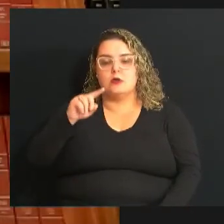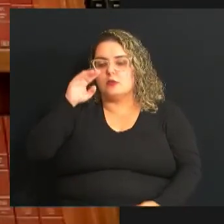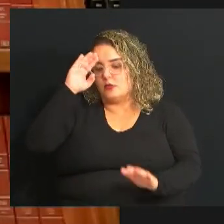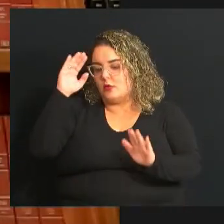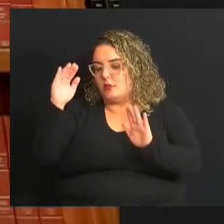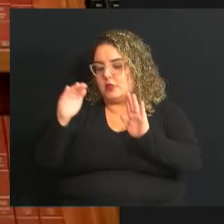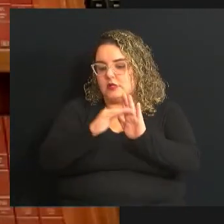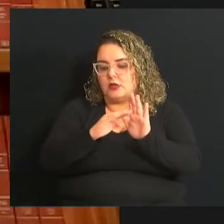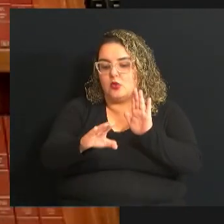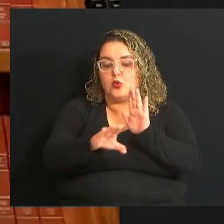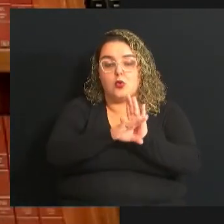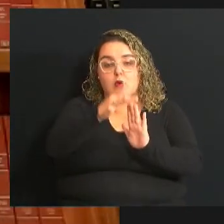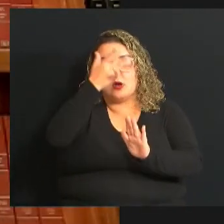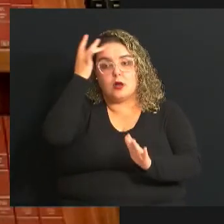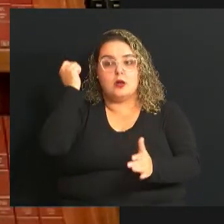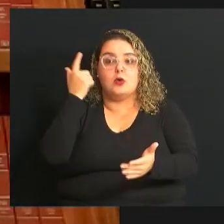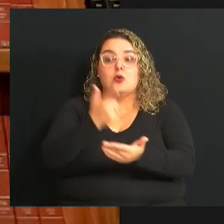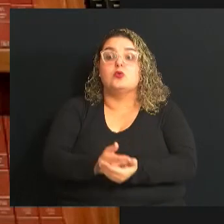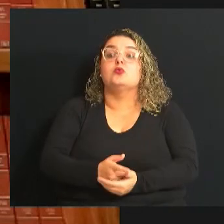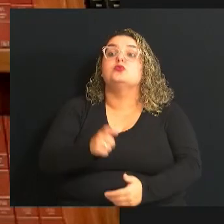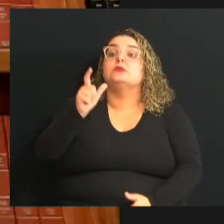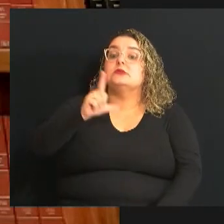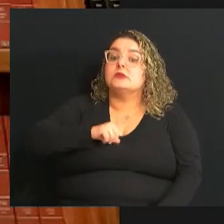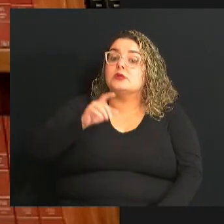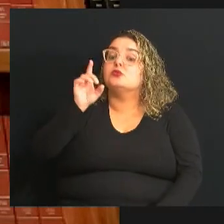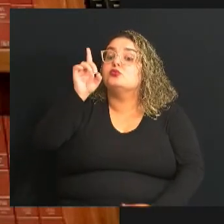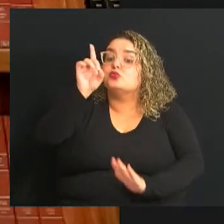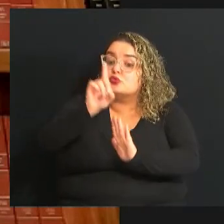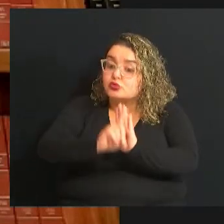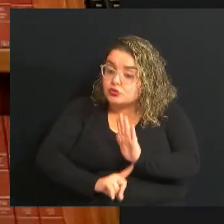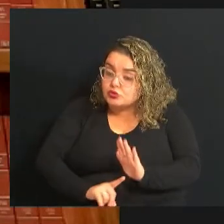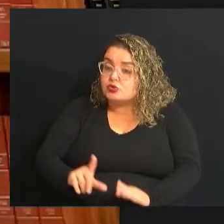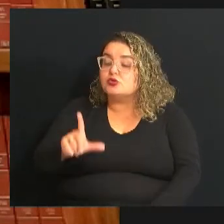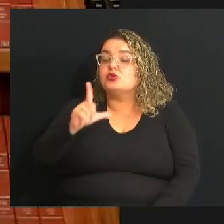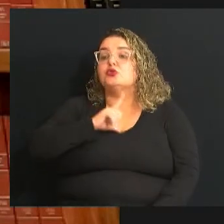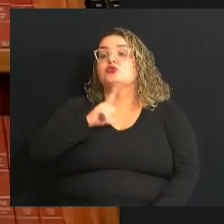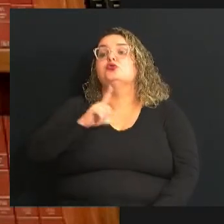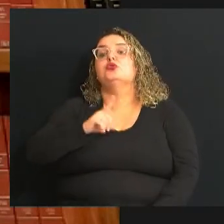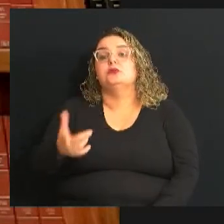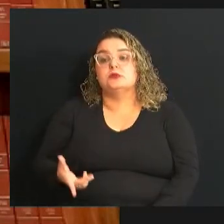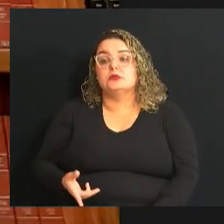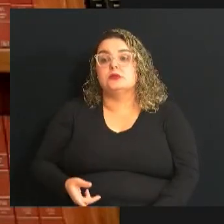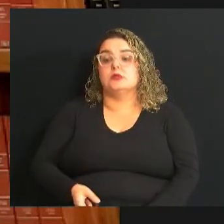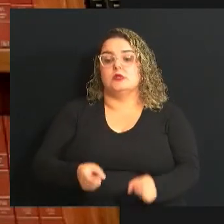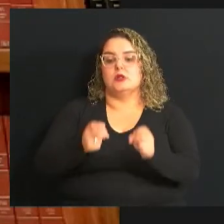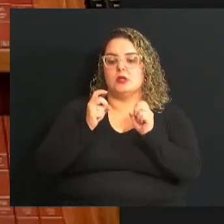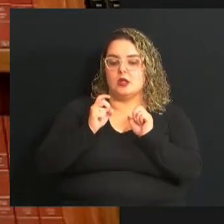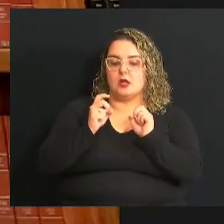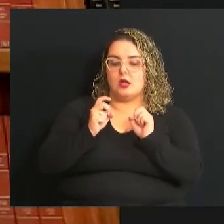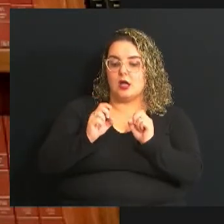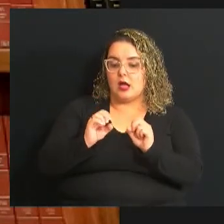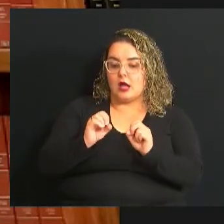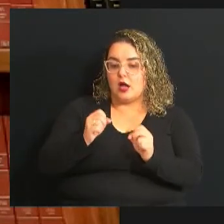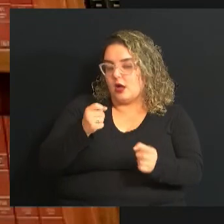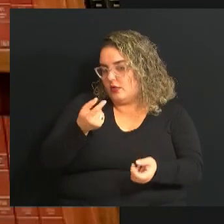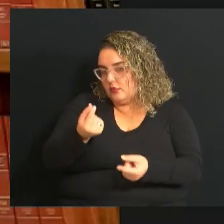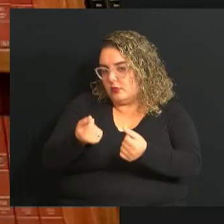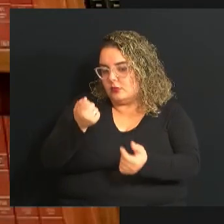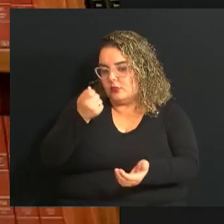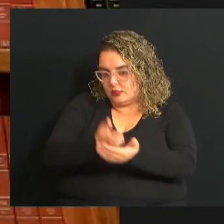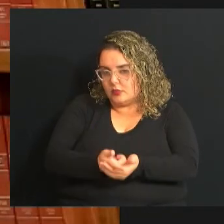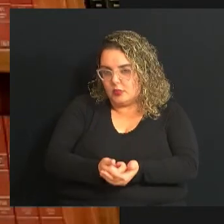de Campinas, já que os números vêm crescendo a cada dia. Na cidade, a Secretaria de Saúde confirmou o aumento